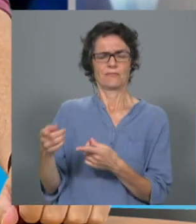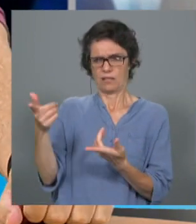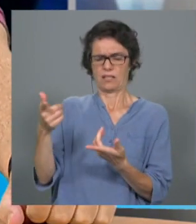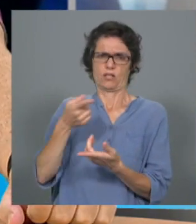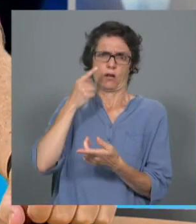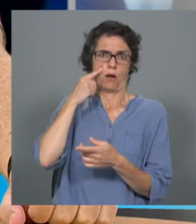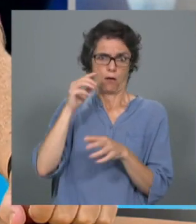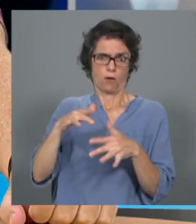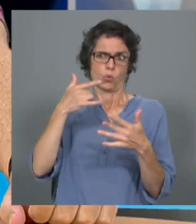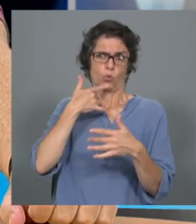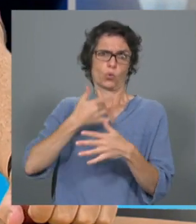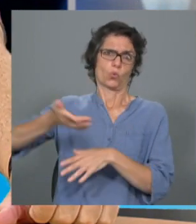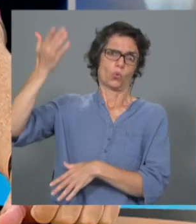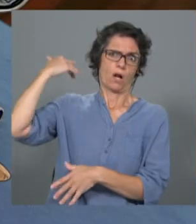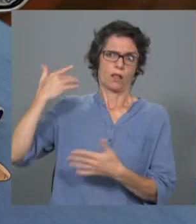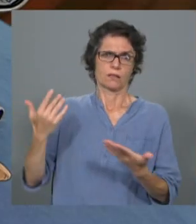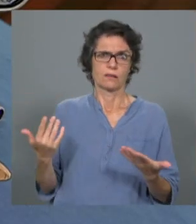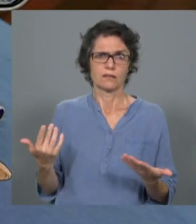milagres, caramba.